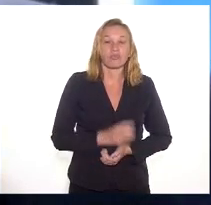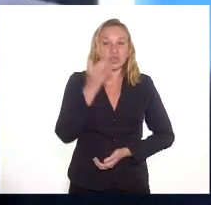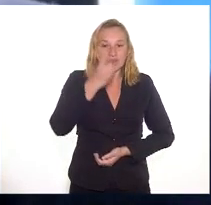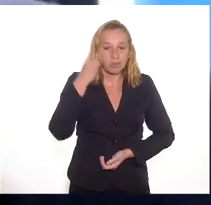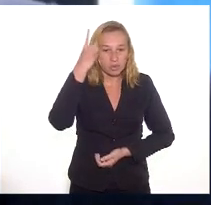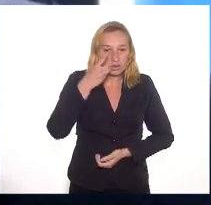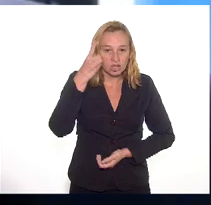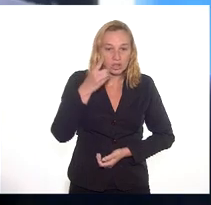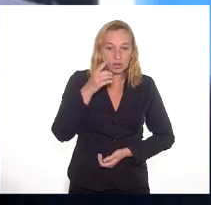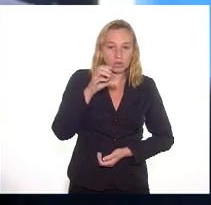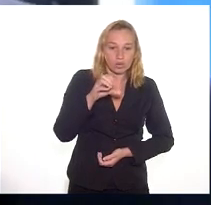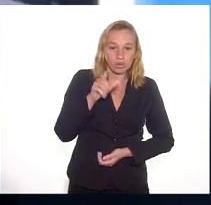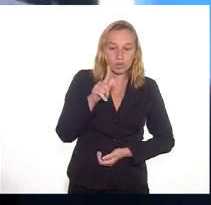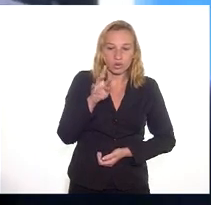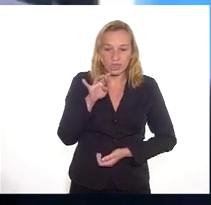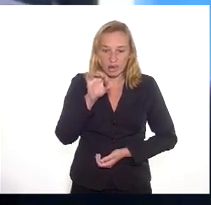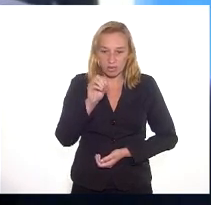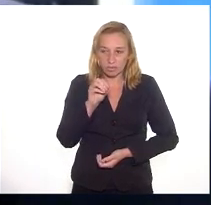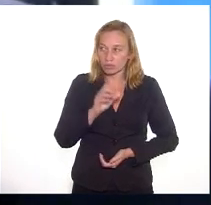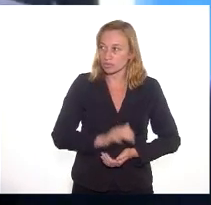Deputado Gustavo Schmidt.